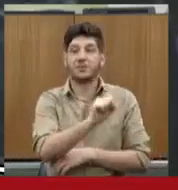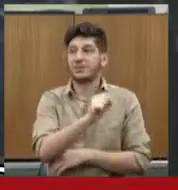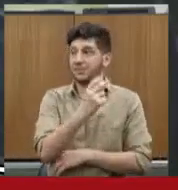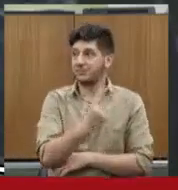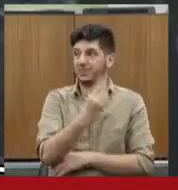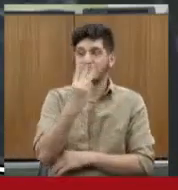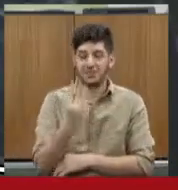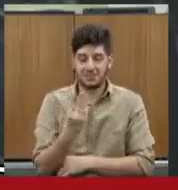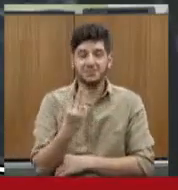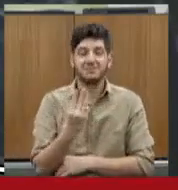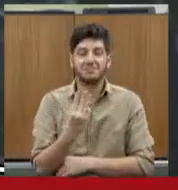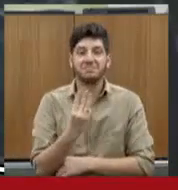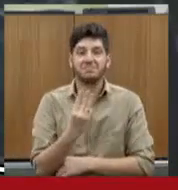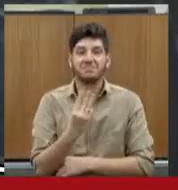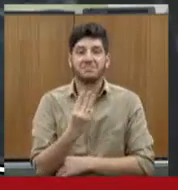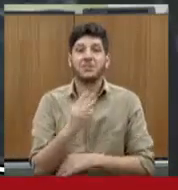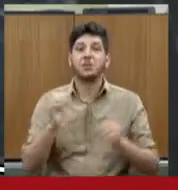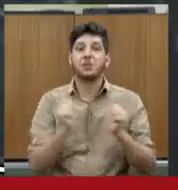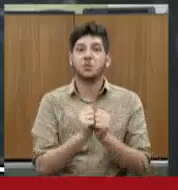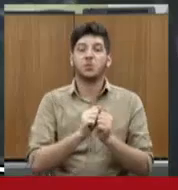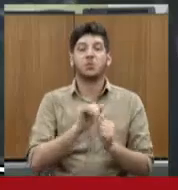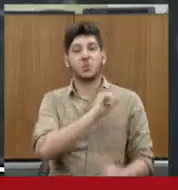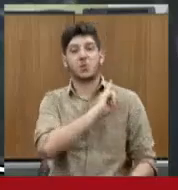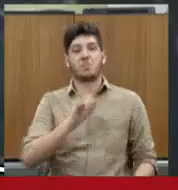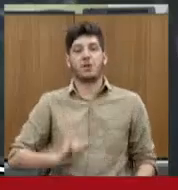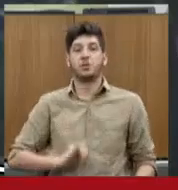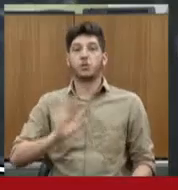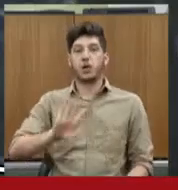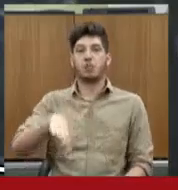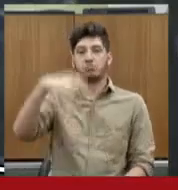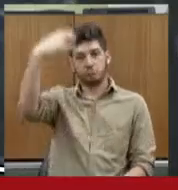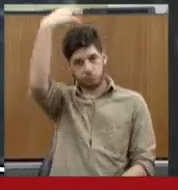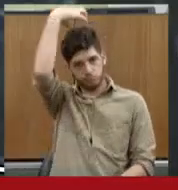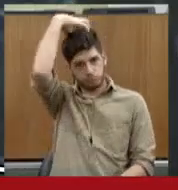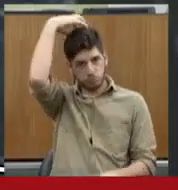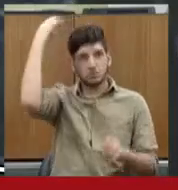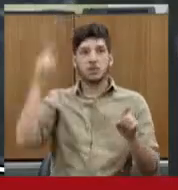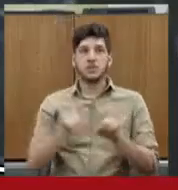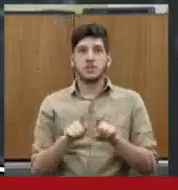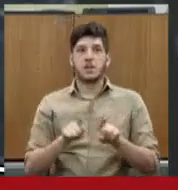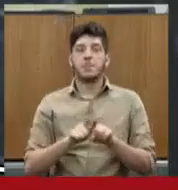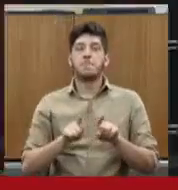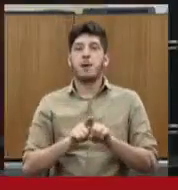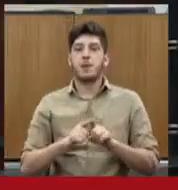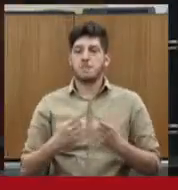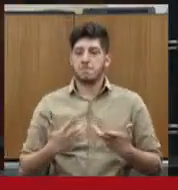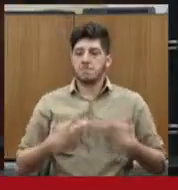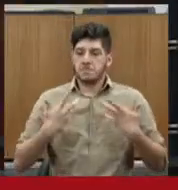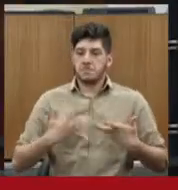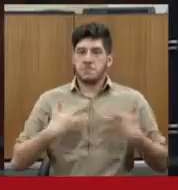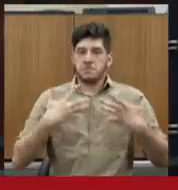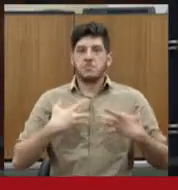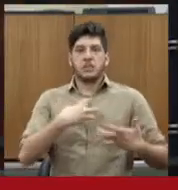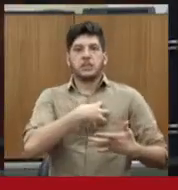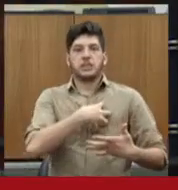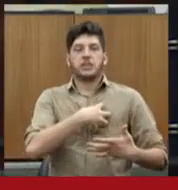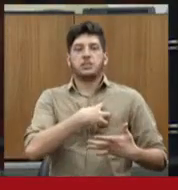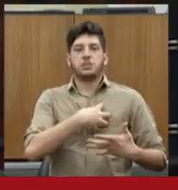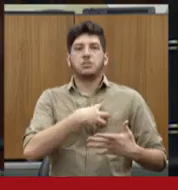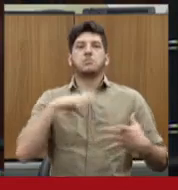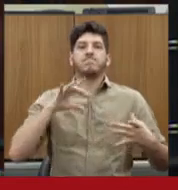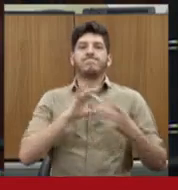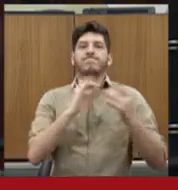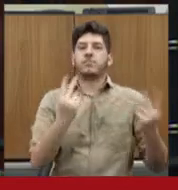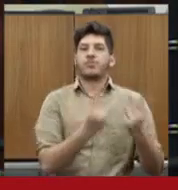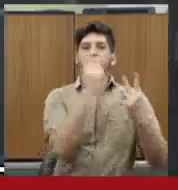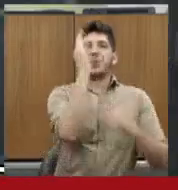1823, com o imperador já coroado e com um ânimo muito nacionalista.